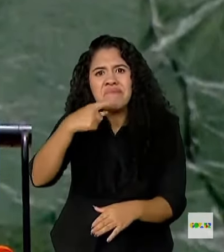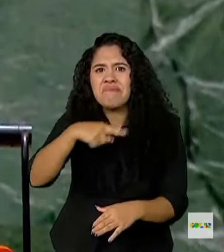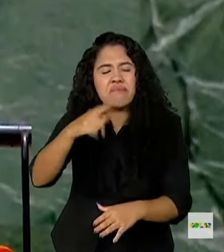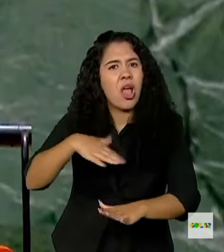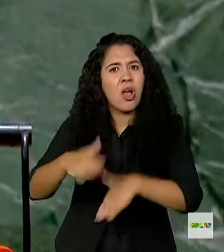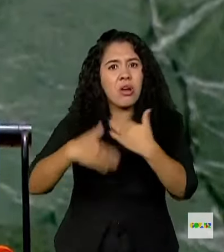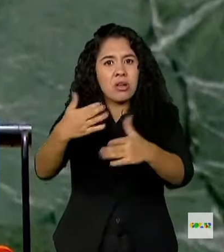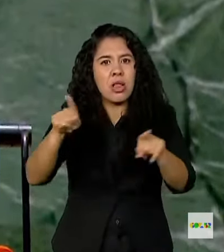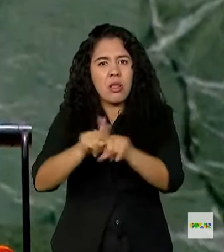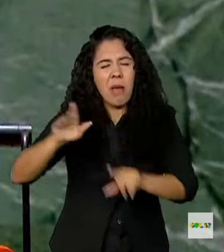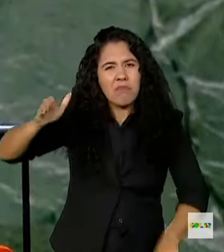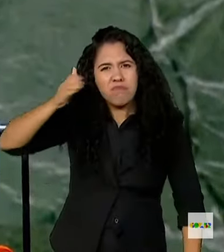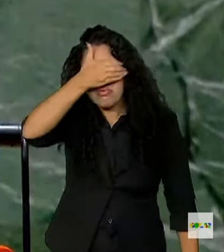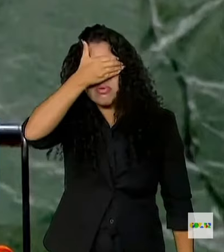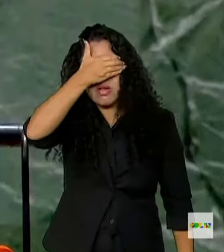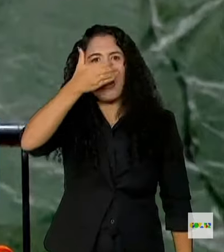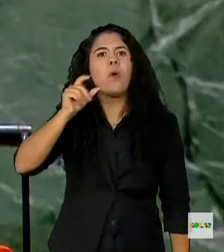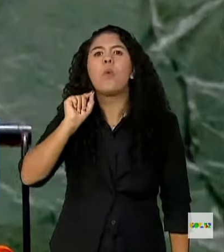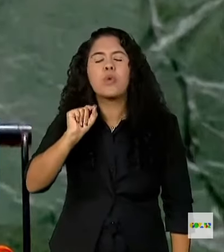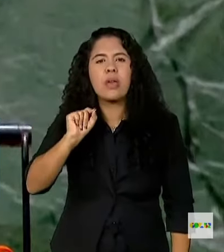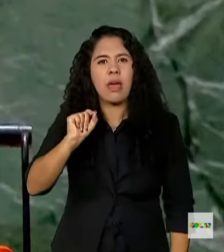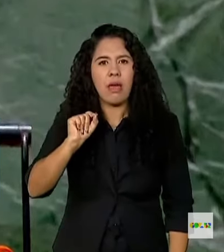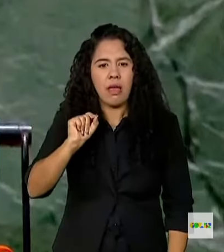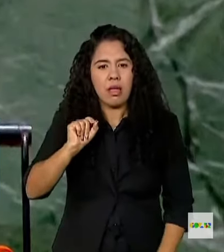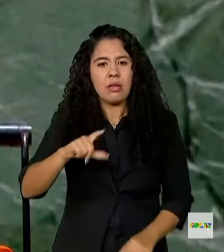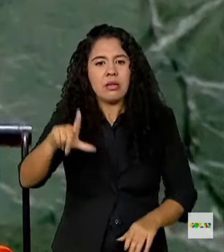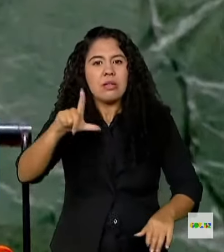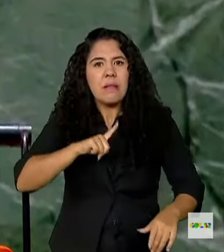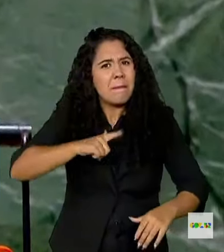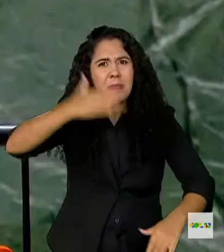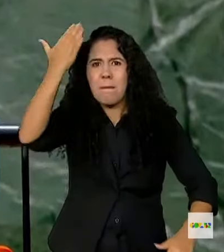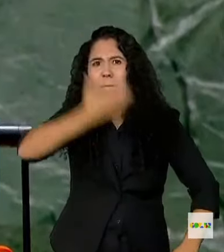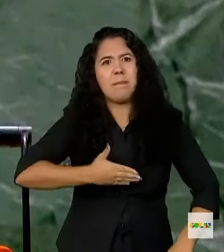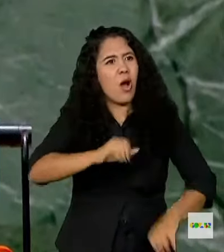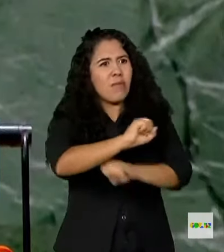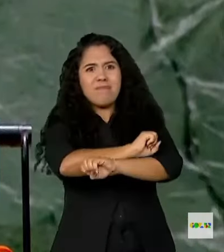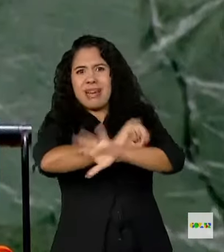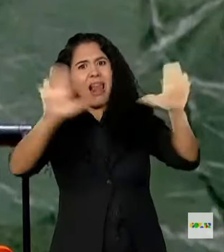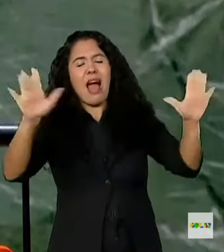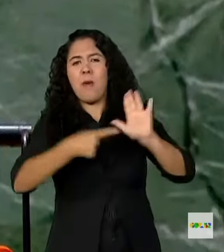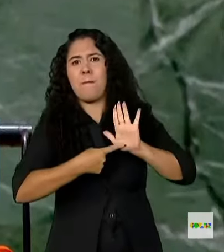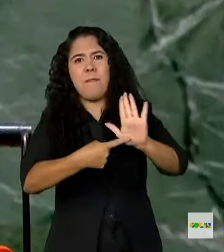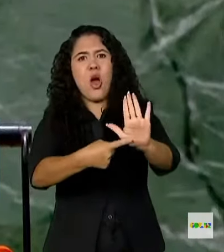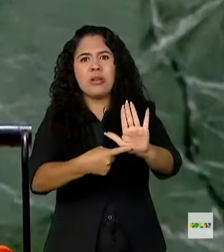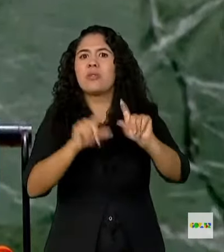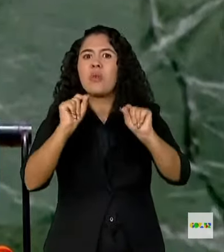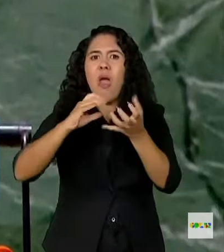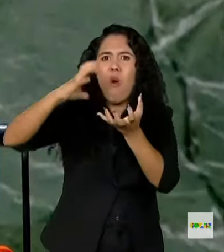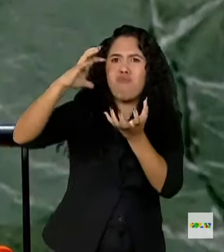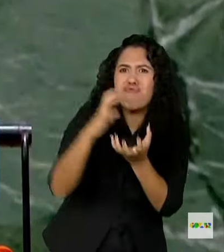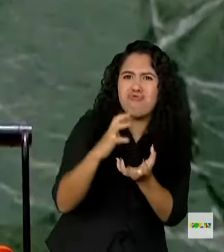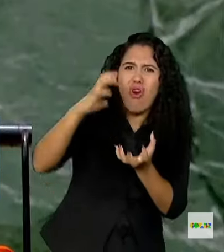negacionismo sucumbe ante as evidências do aquecimento global.